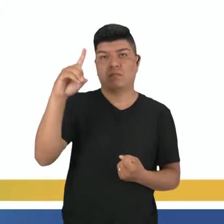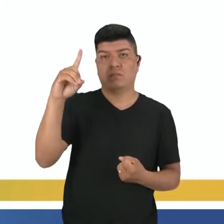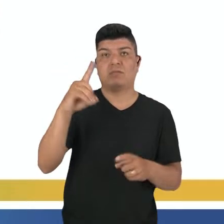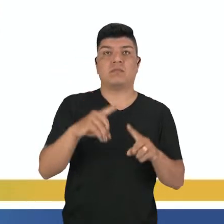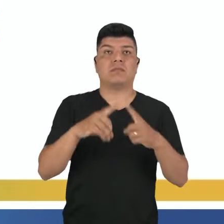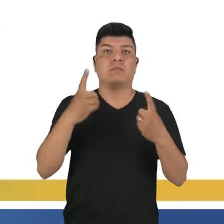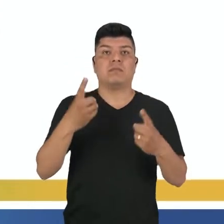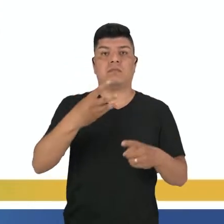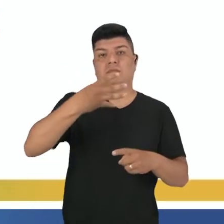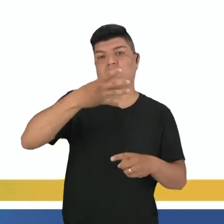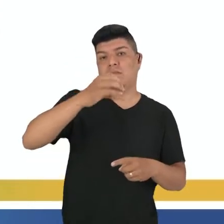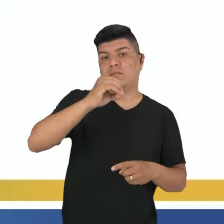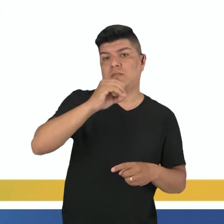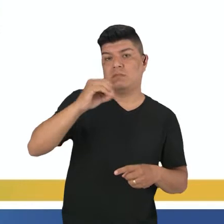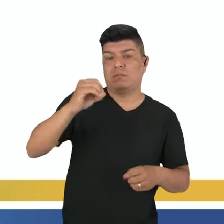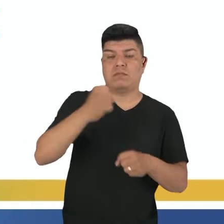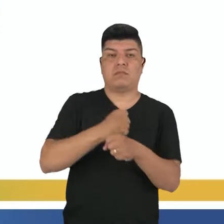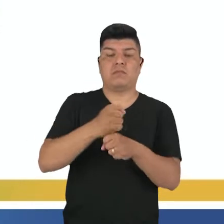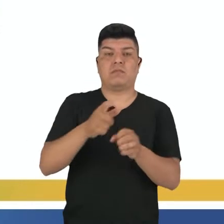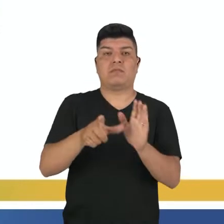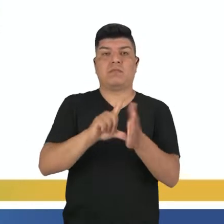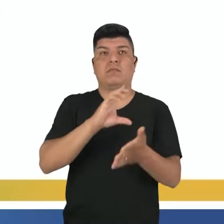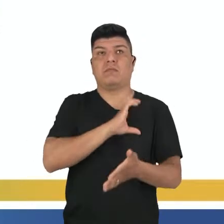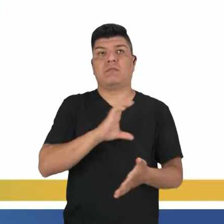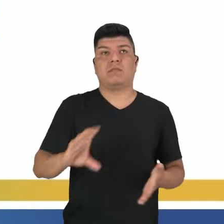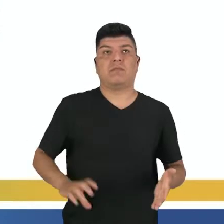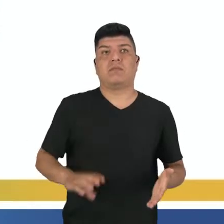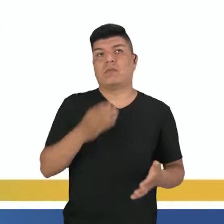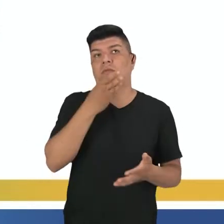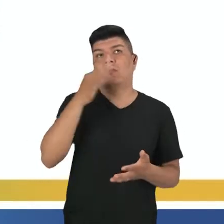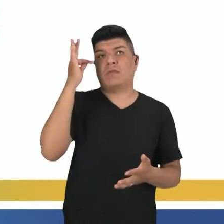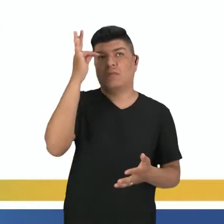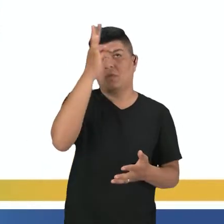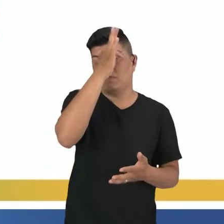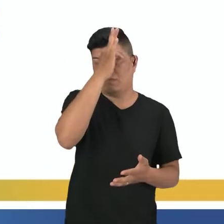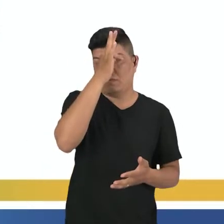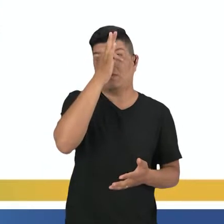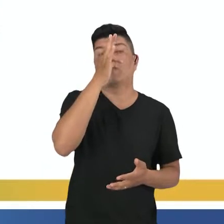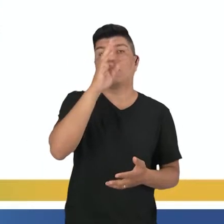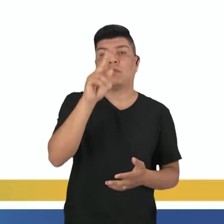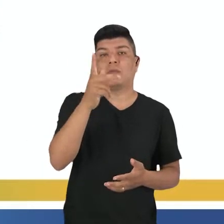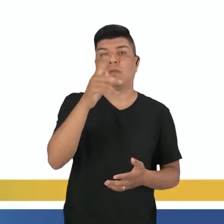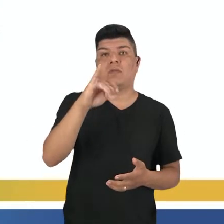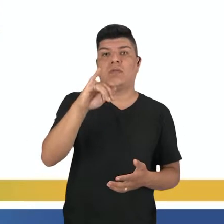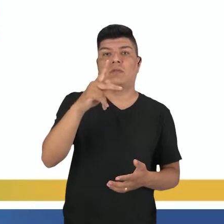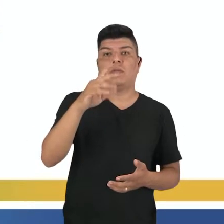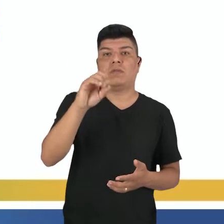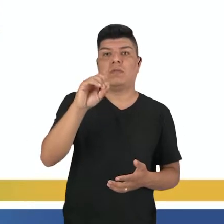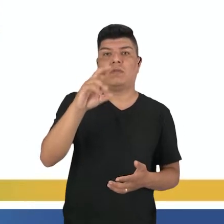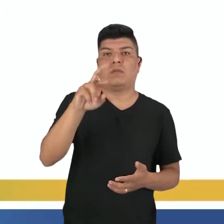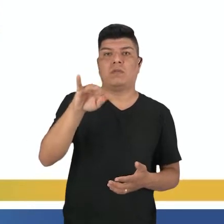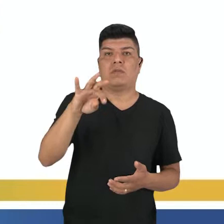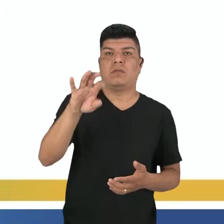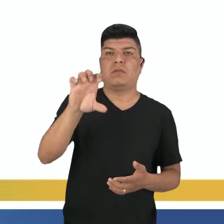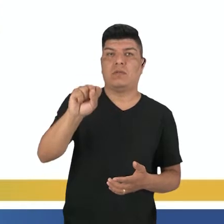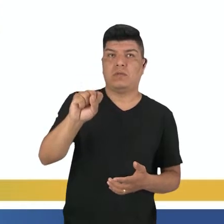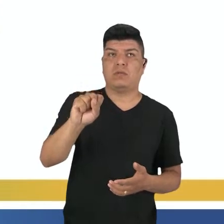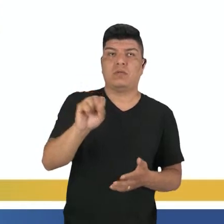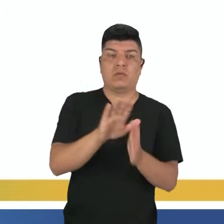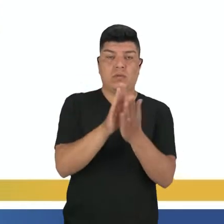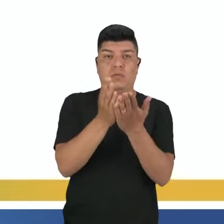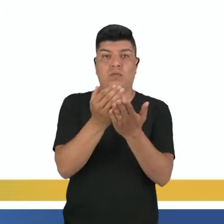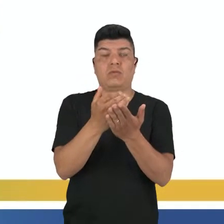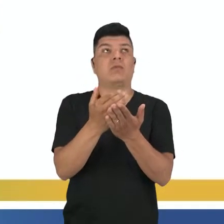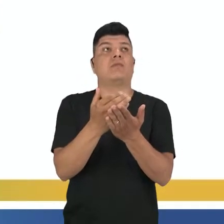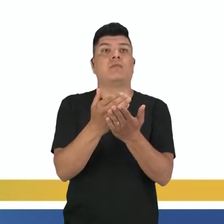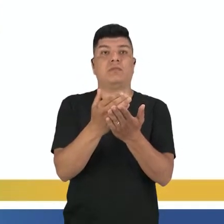Porém, 400 anos antes de Cristo, um filósofo chamado Hipócrates desenvolveu, né, um livro, né, que